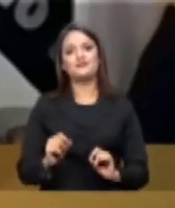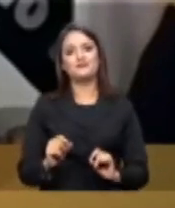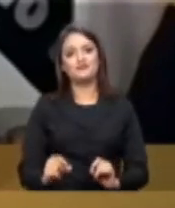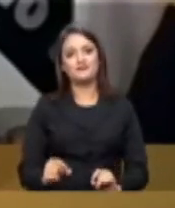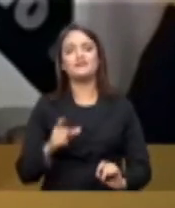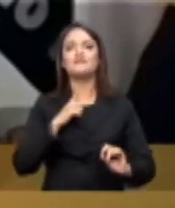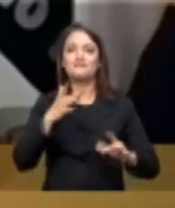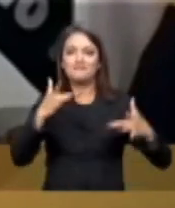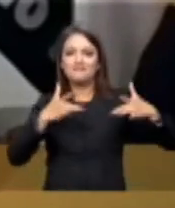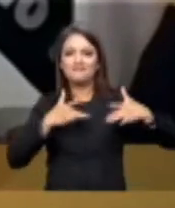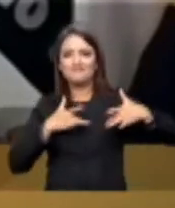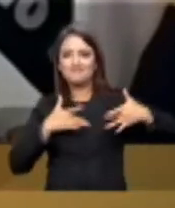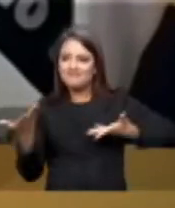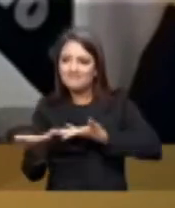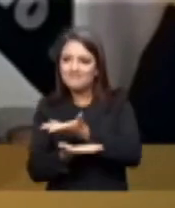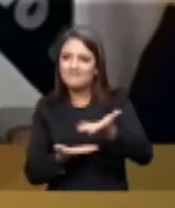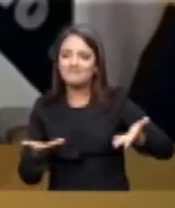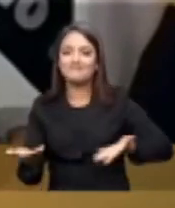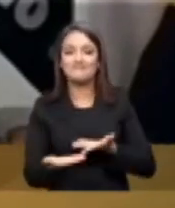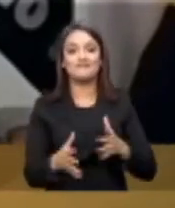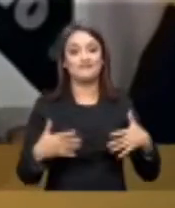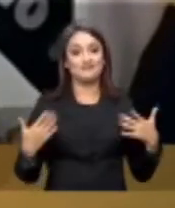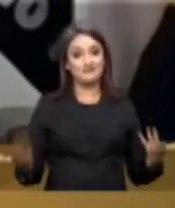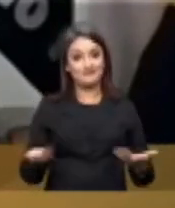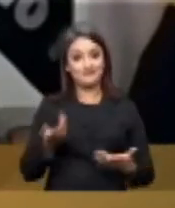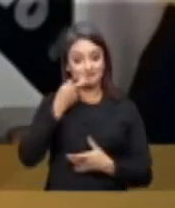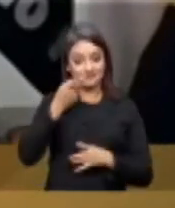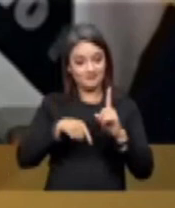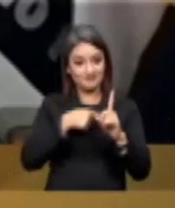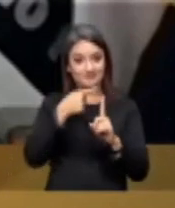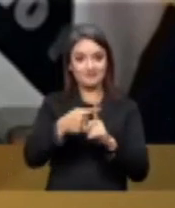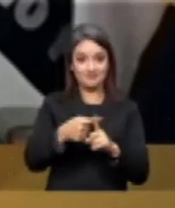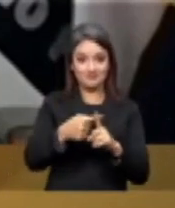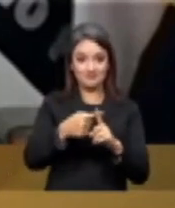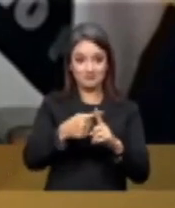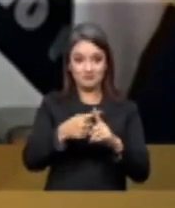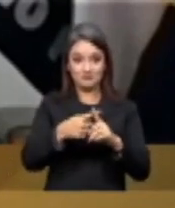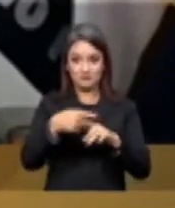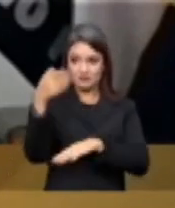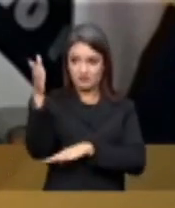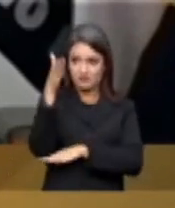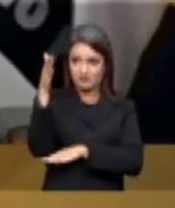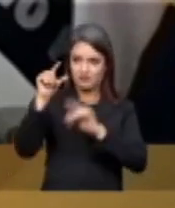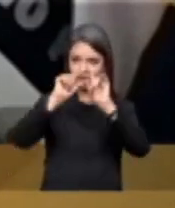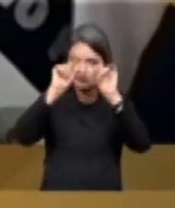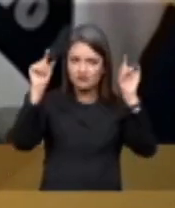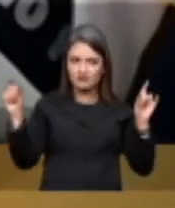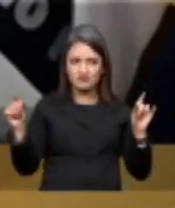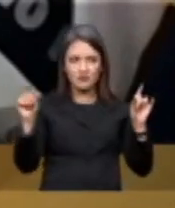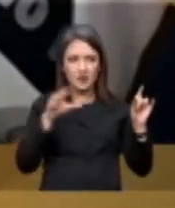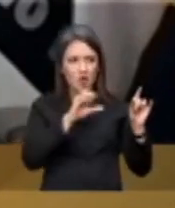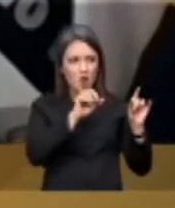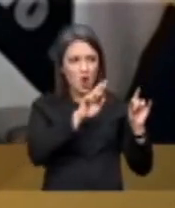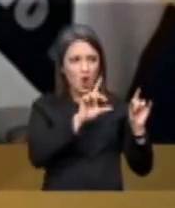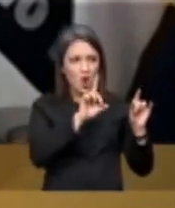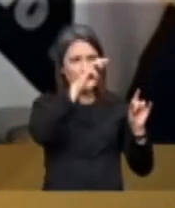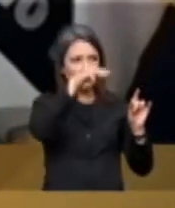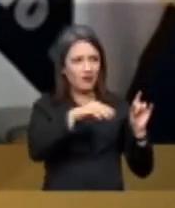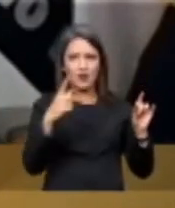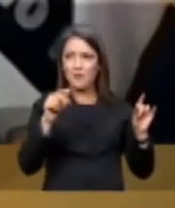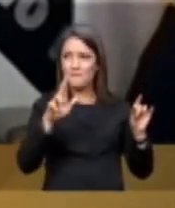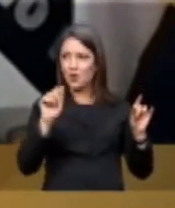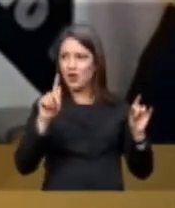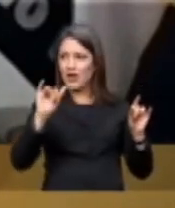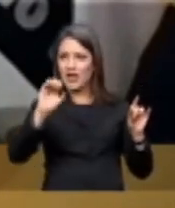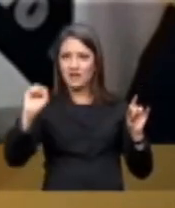da fraternidade. A expressão positivista, ordem e progresso, constante da nossa bandeira, se